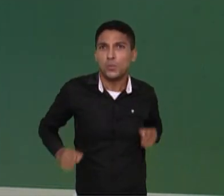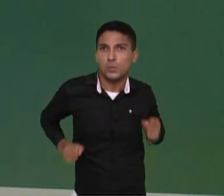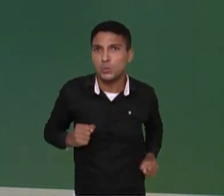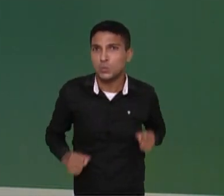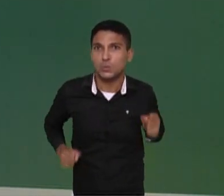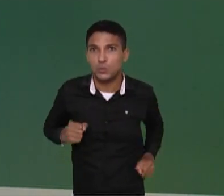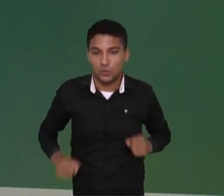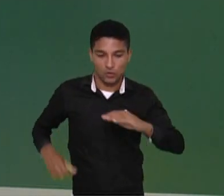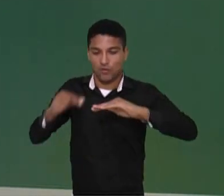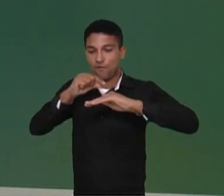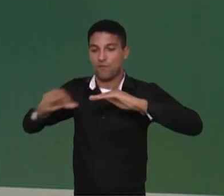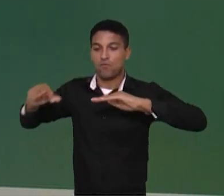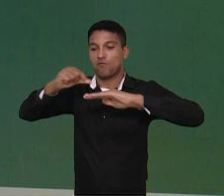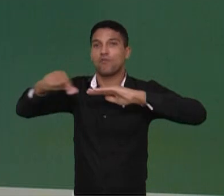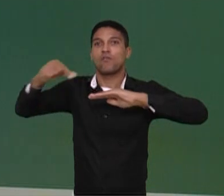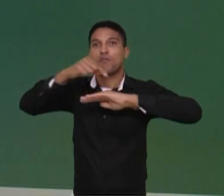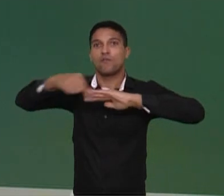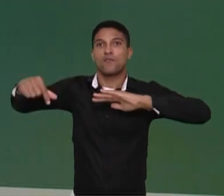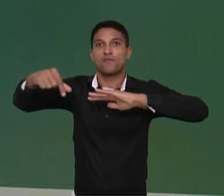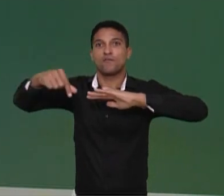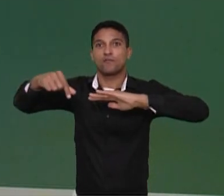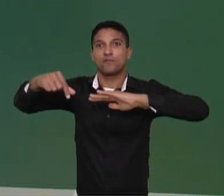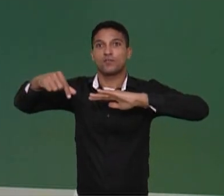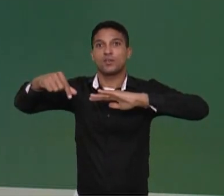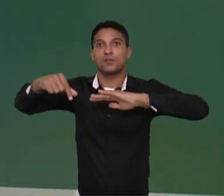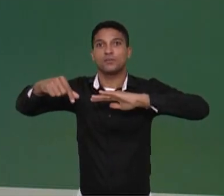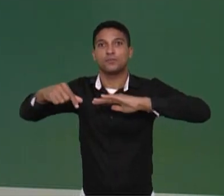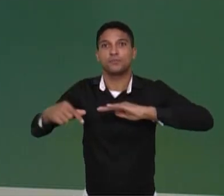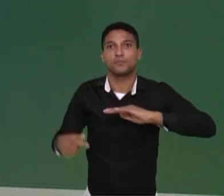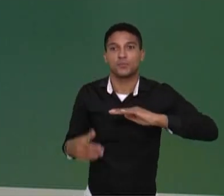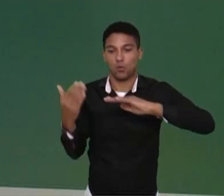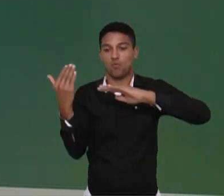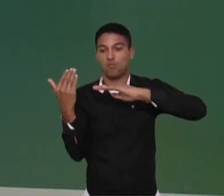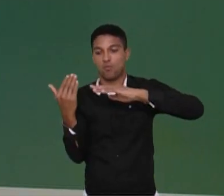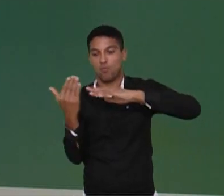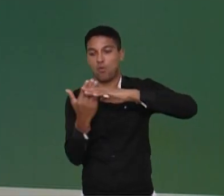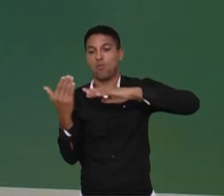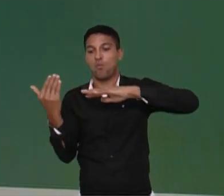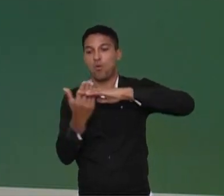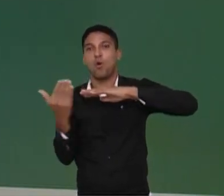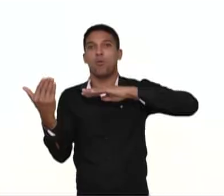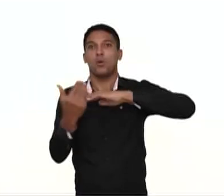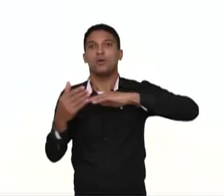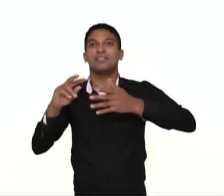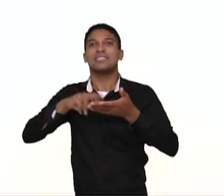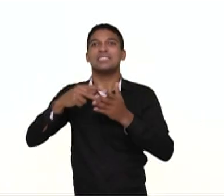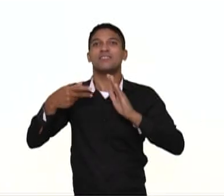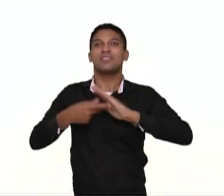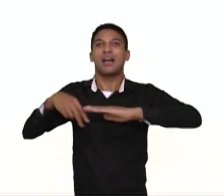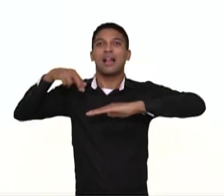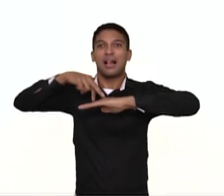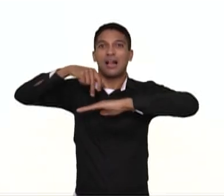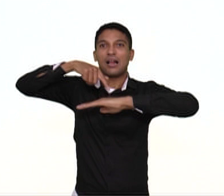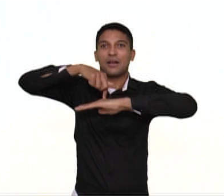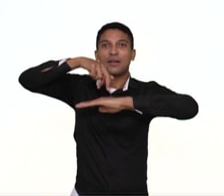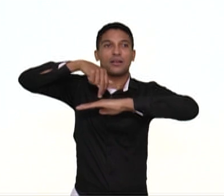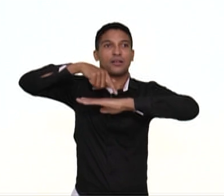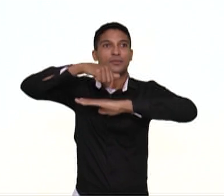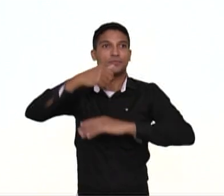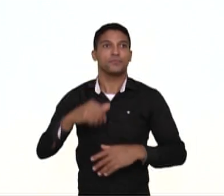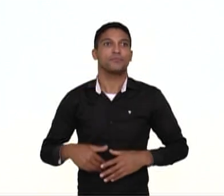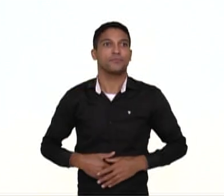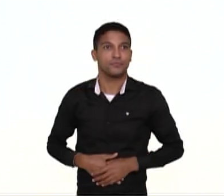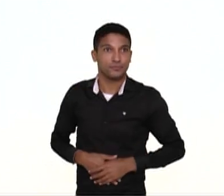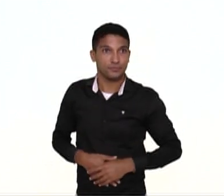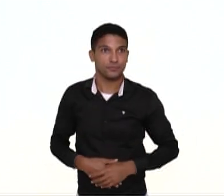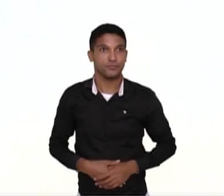que apareça em todas as tabuadas, do 4, do 5 e do 8. Tá? Então, 40 aparece para 4, para 5 e